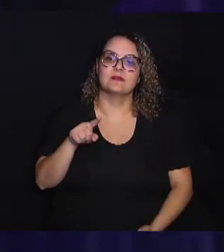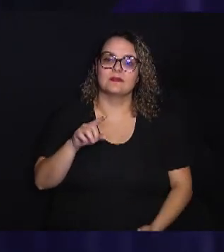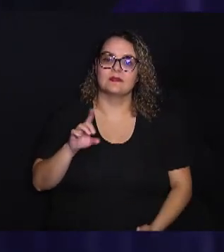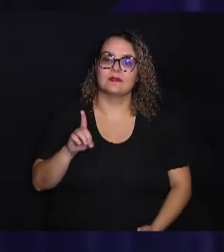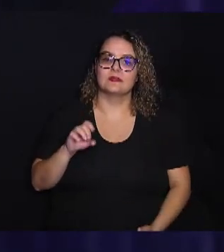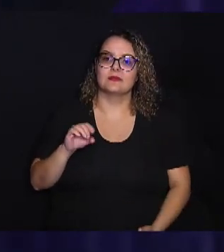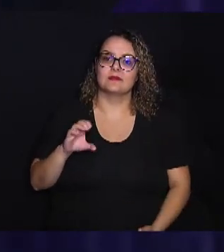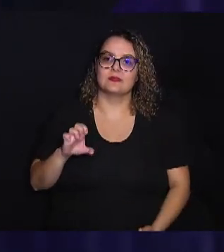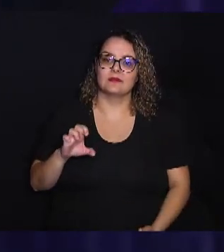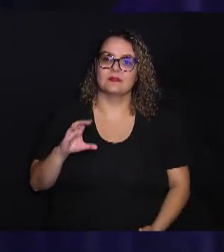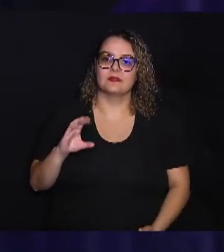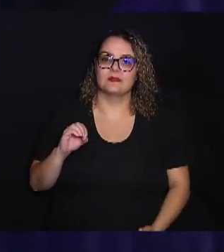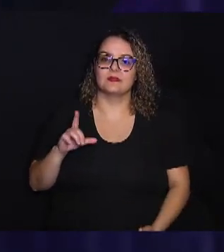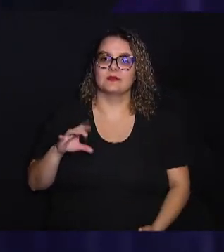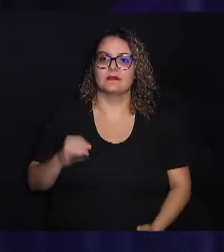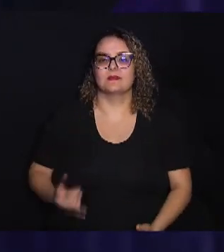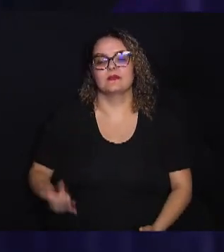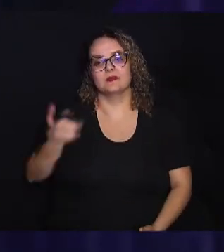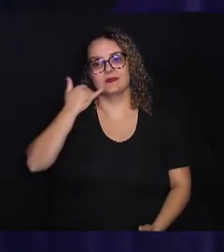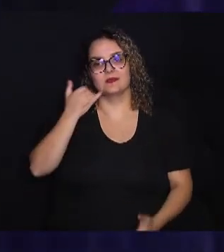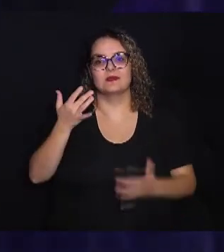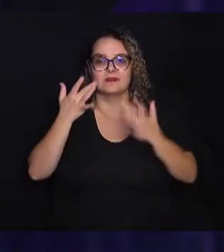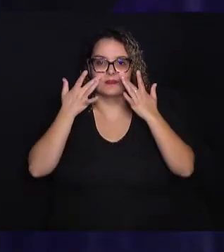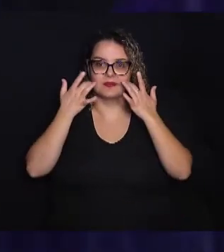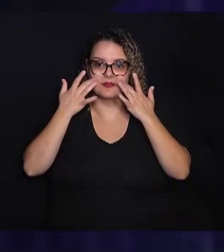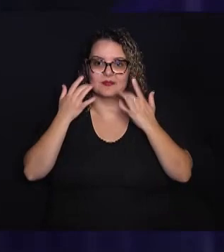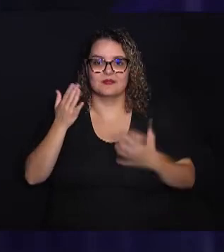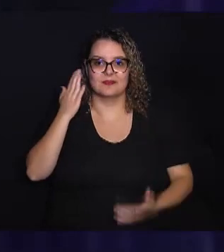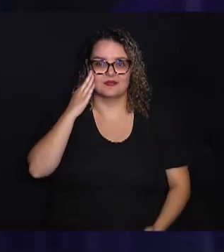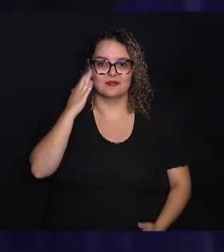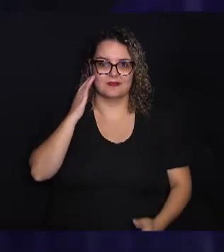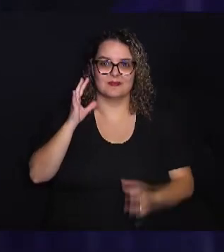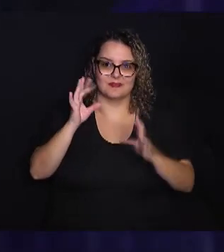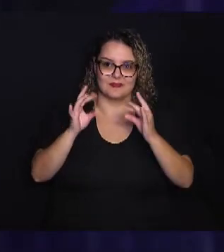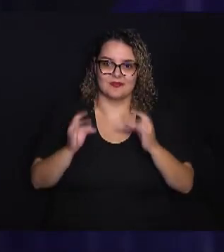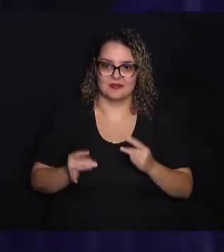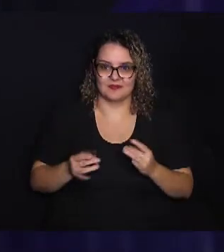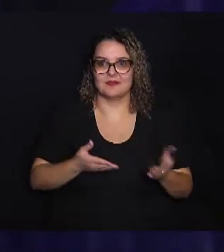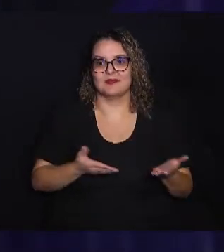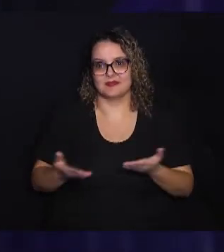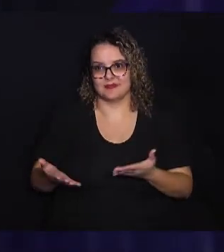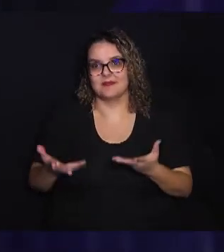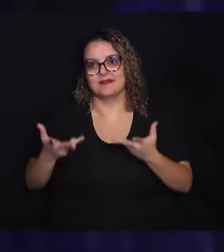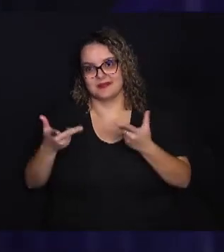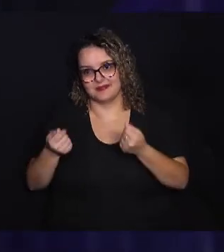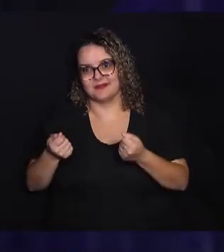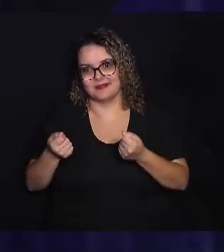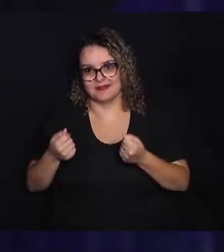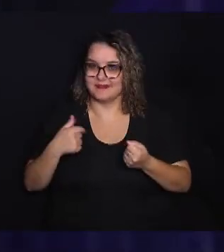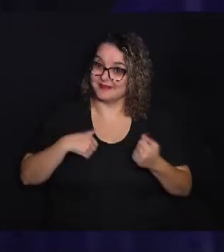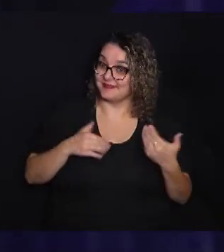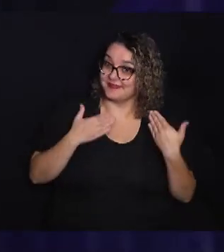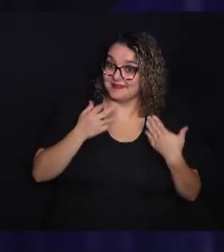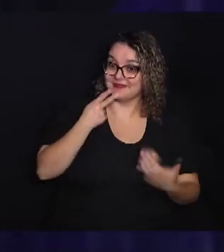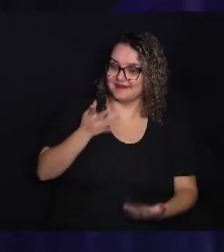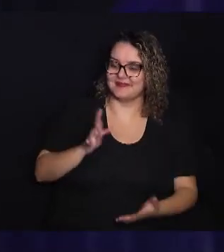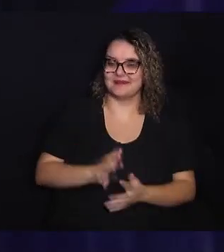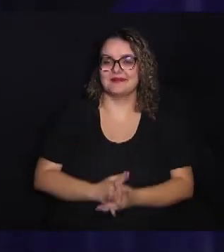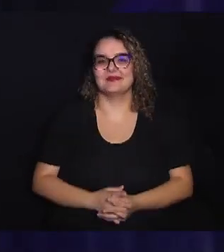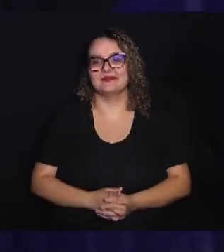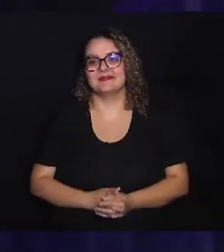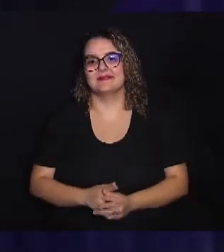contato@decolor.arte.br, ou dá uma ligadinha lá no teatro para saber detalhes da apresentação, que é maravilhosa. Sou suspeita. E